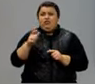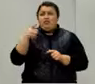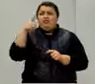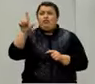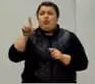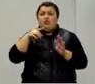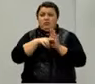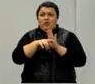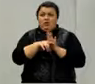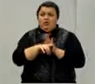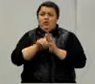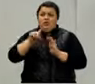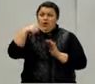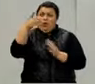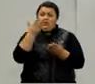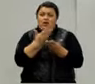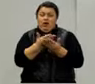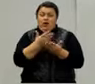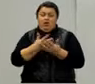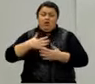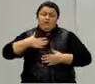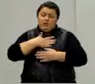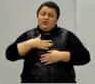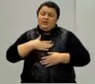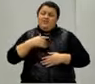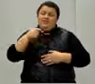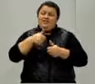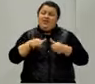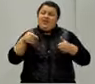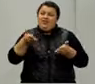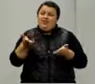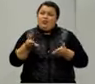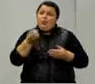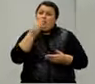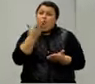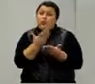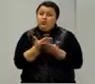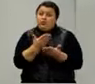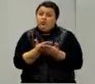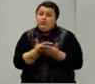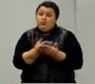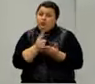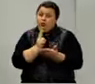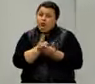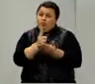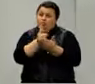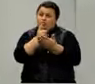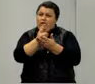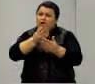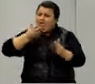Foi um prazer estar com vocês aqui novamente. Bons estudos, não desistam